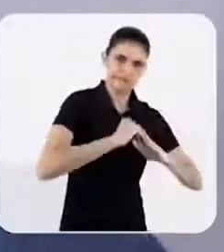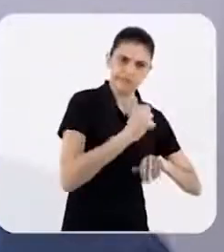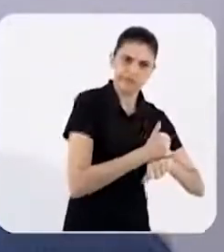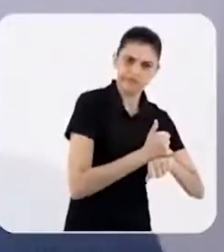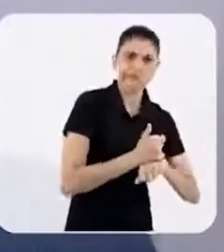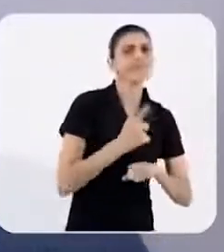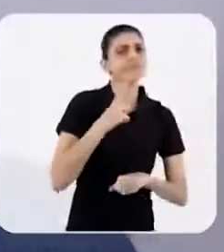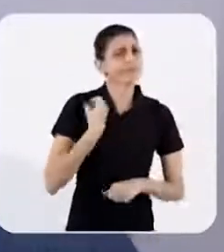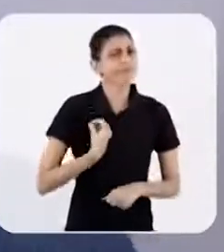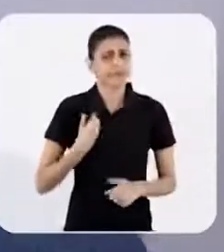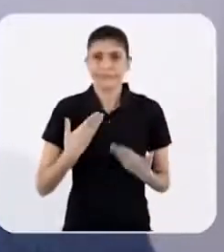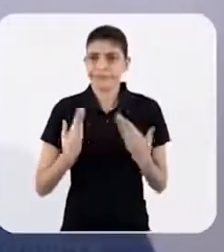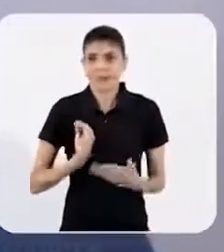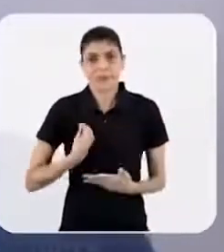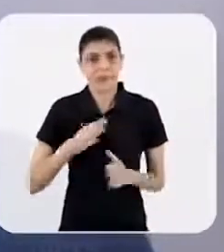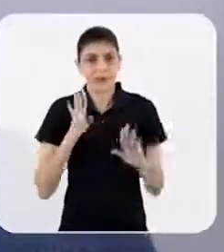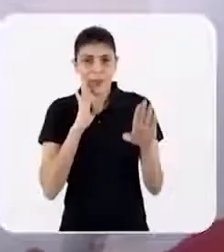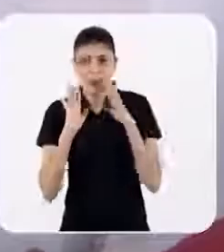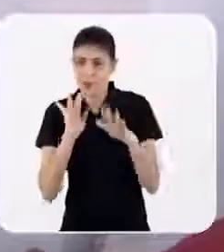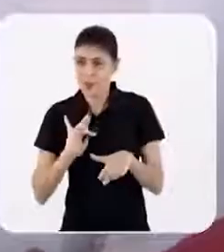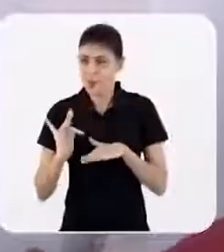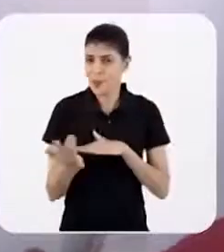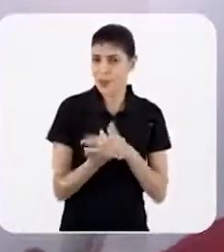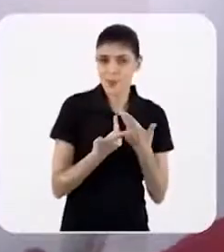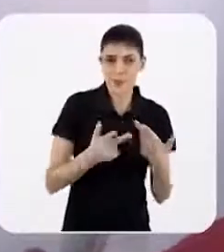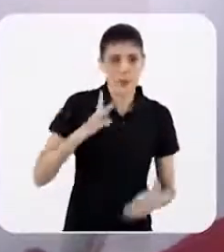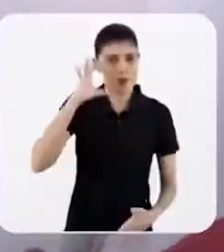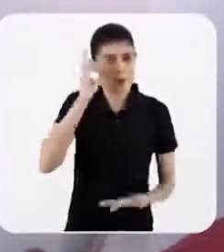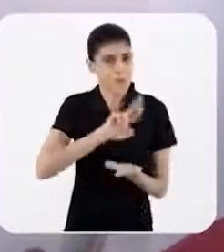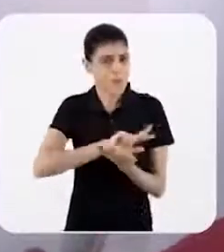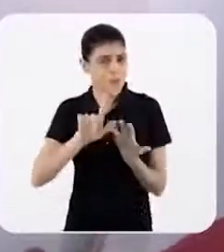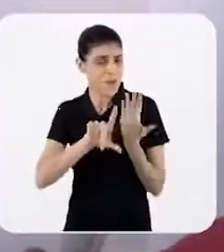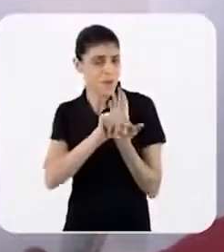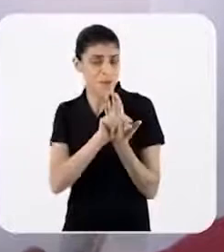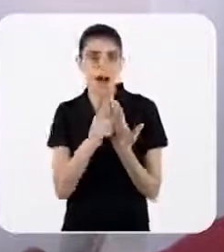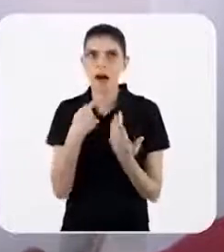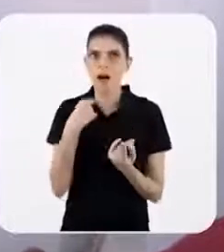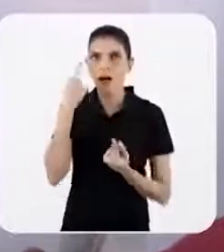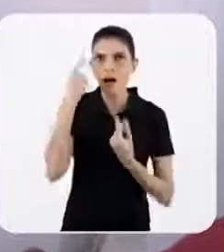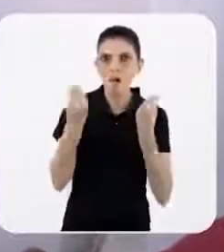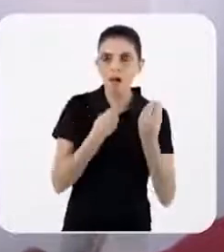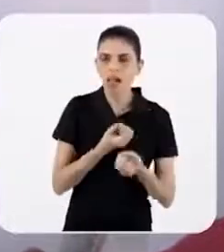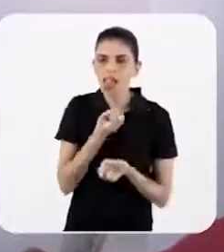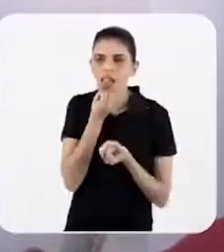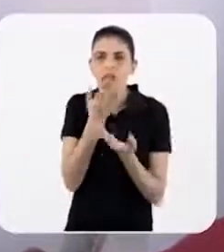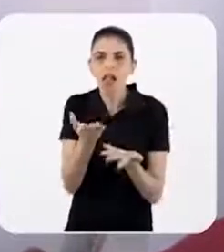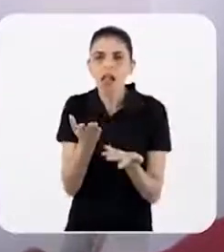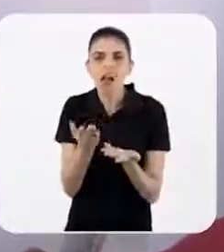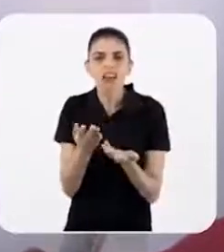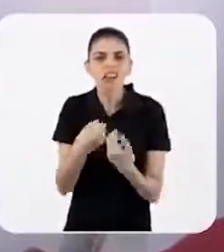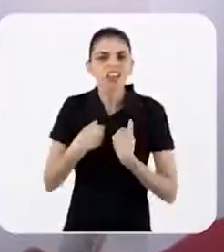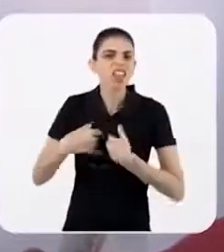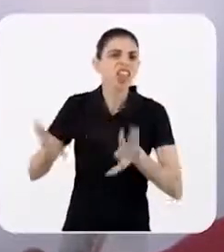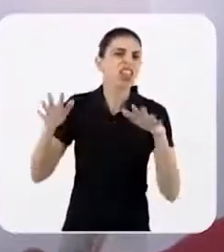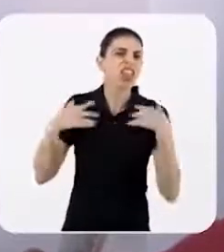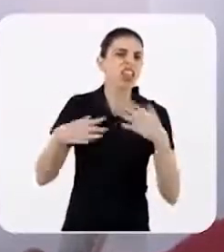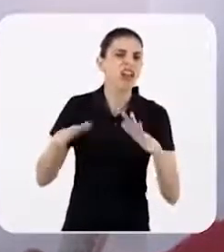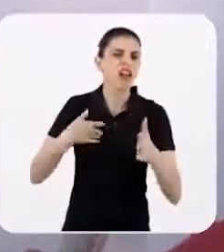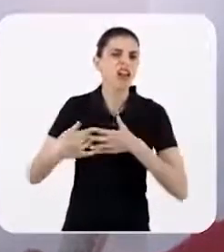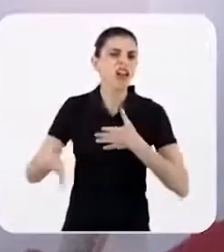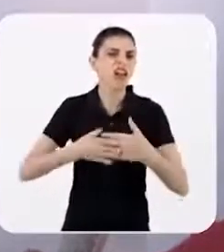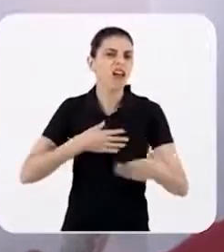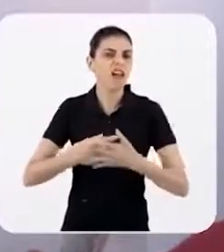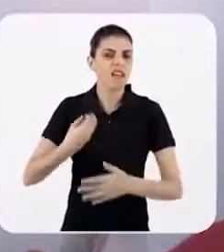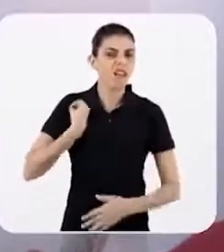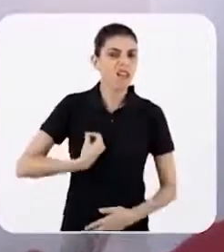no profissional, a gente está presente nas redes sociais. E em nome dessa facilidade do mundo contemporâneo, a gente acaba entregando de mão beijada e de graça não